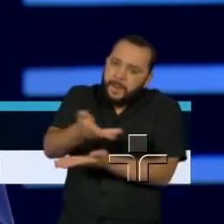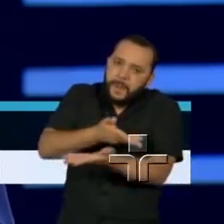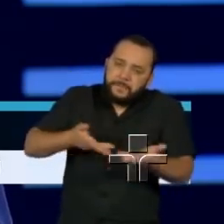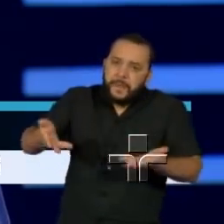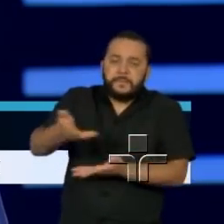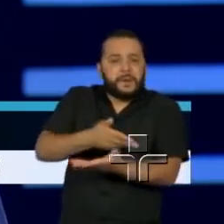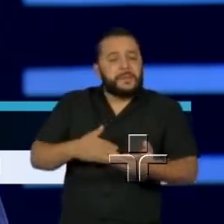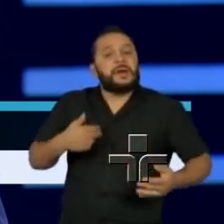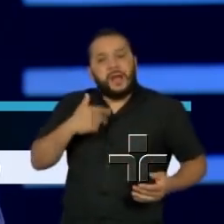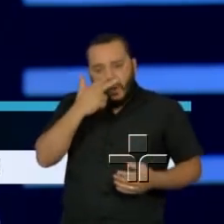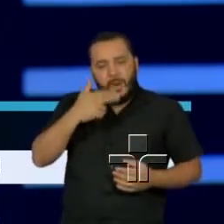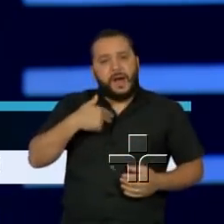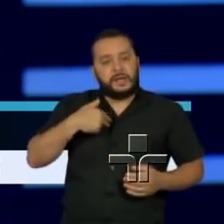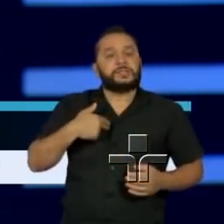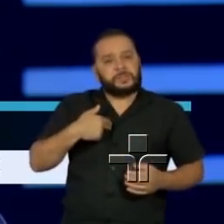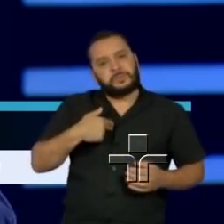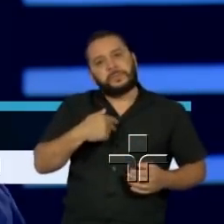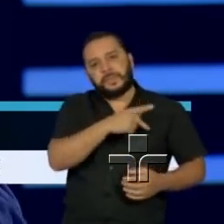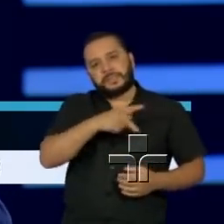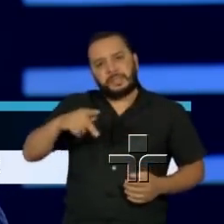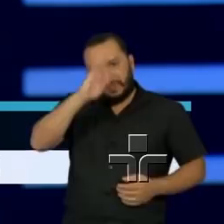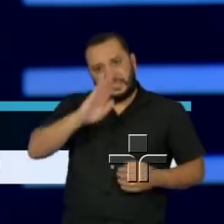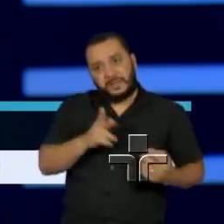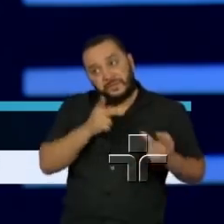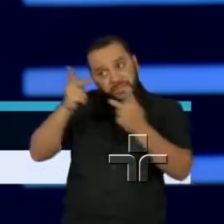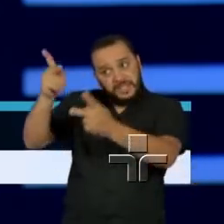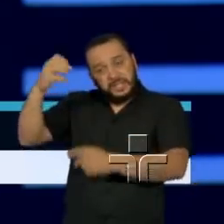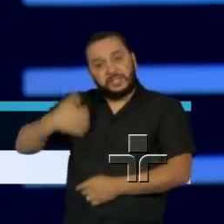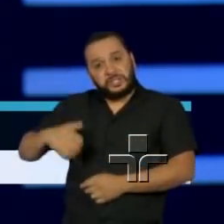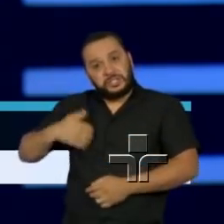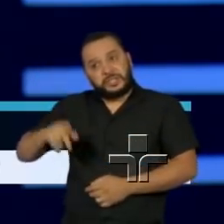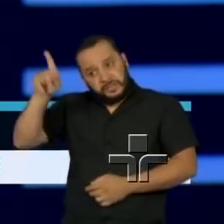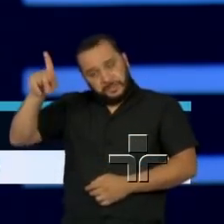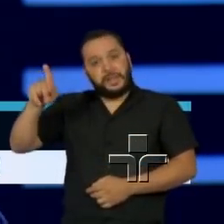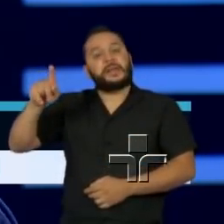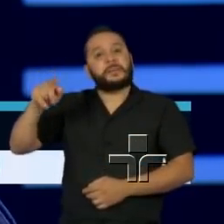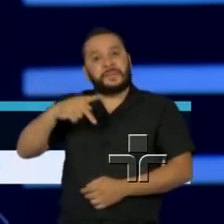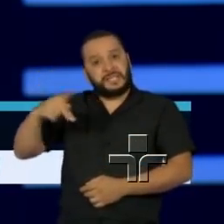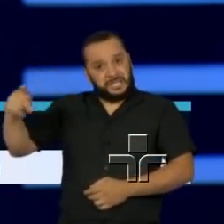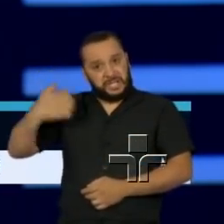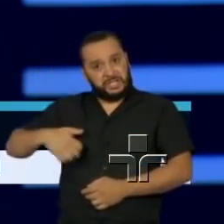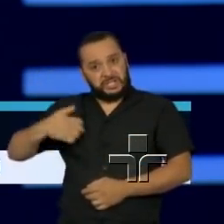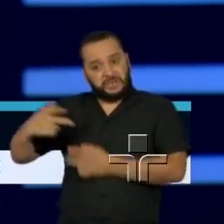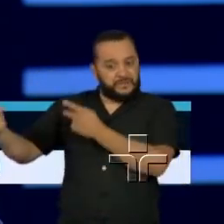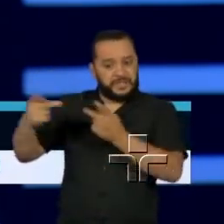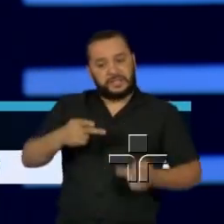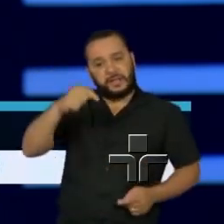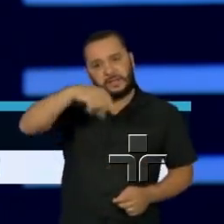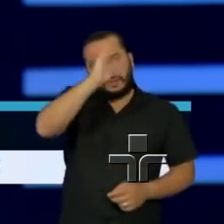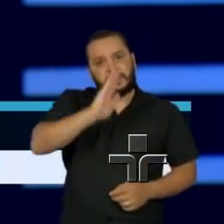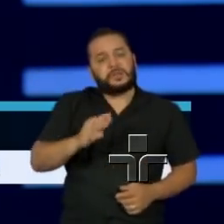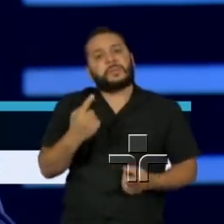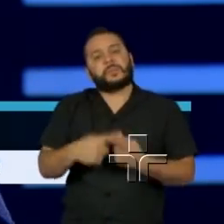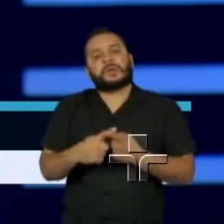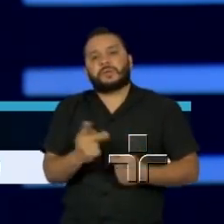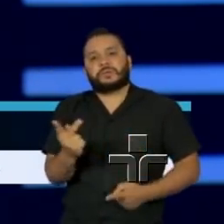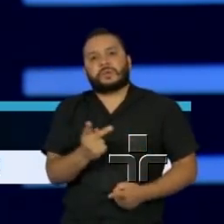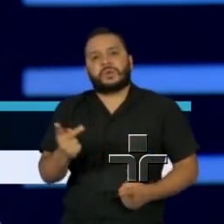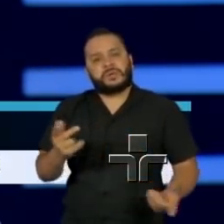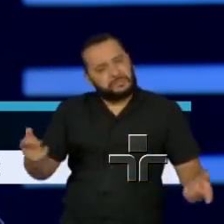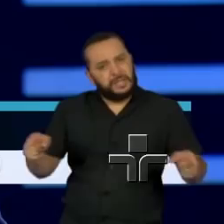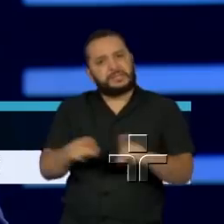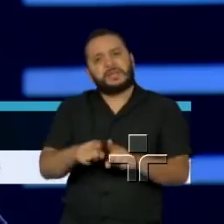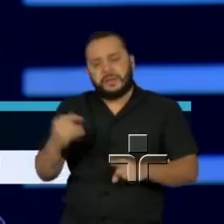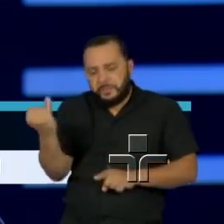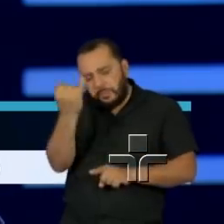brasileiro visite a Argentina e o mesmo ocorra em relação ao presidente argentino vindo ao Brasil, porque são 2 parceiros fundamentais e para nós,